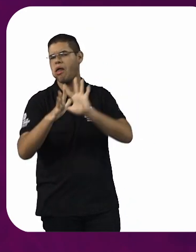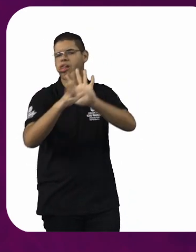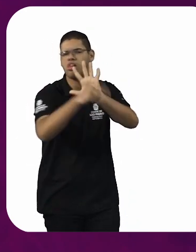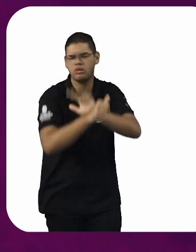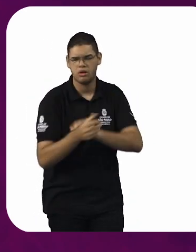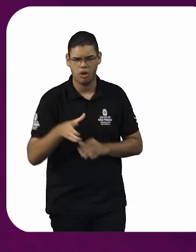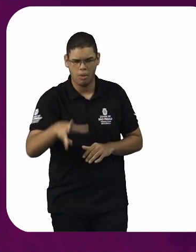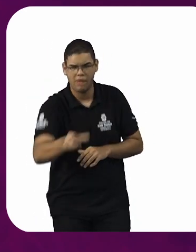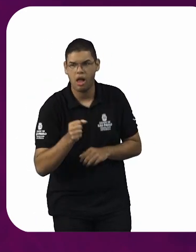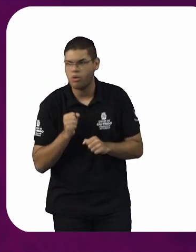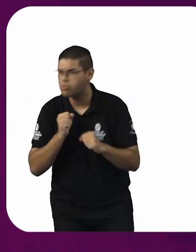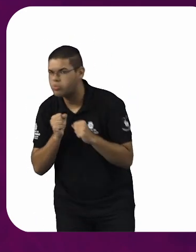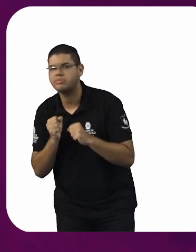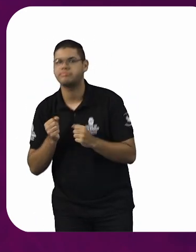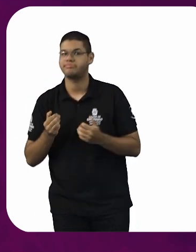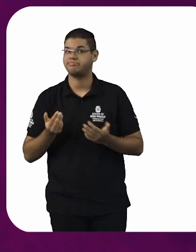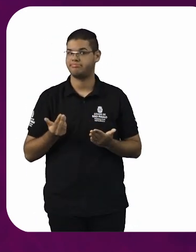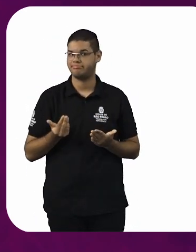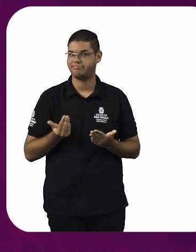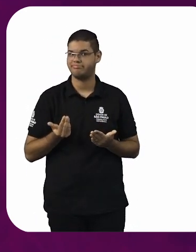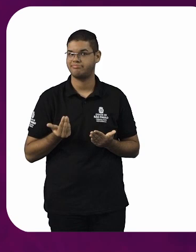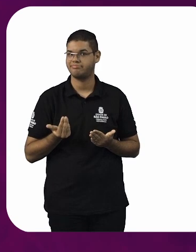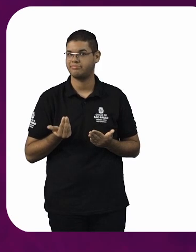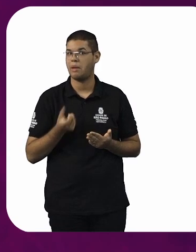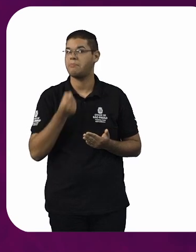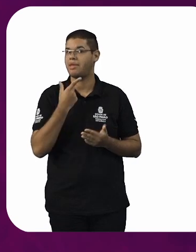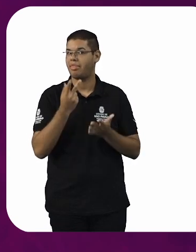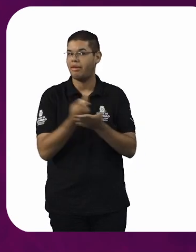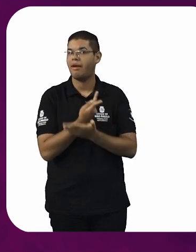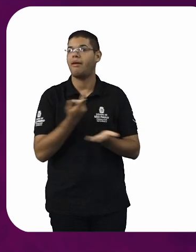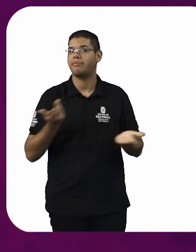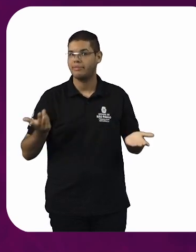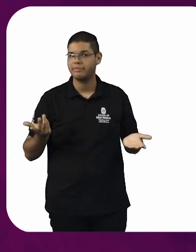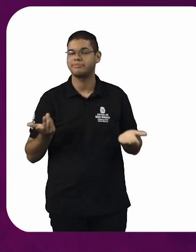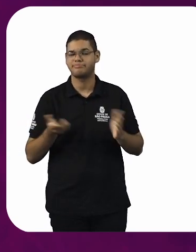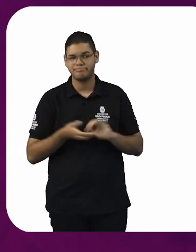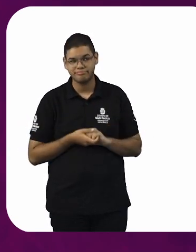corpus. Mas, desde esse habeas corpus, injúria racial já era crime de racismo.